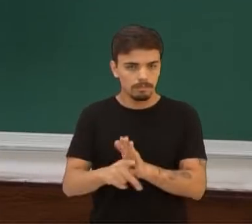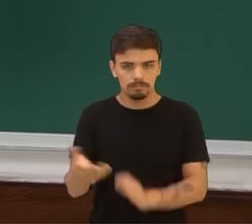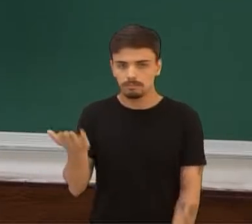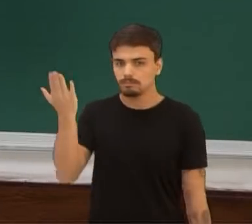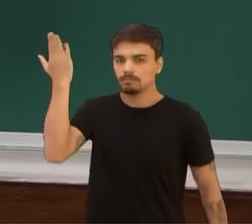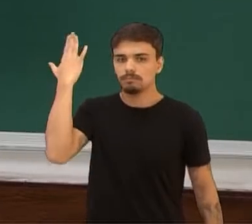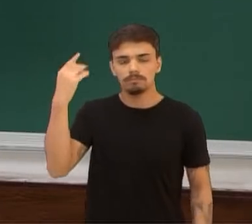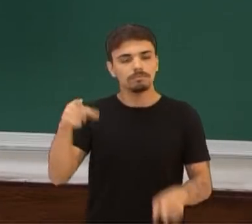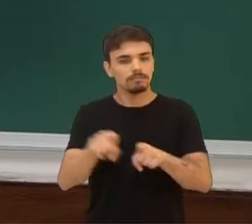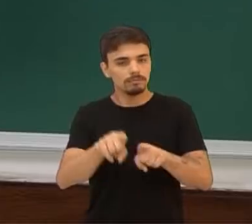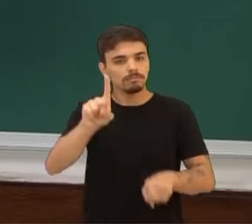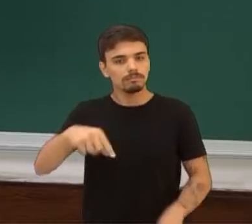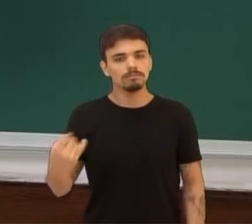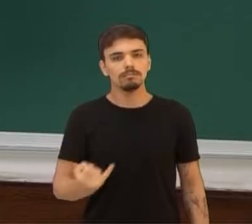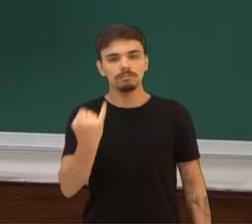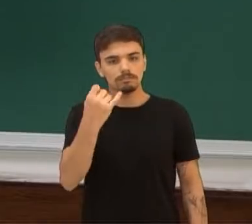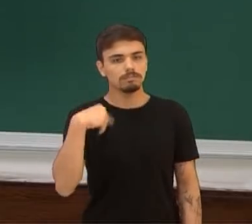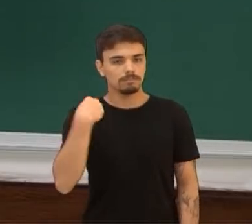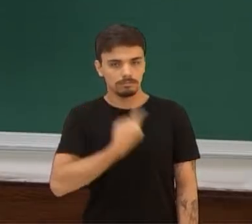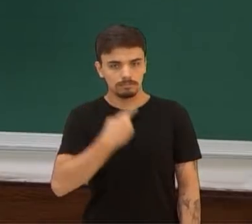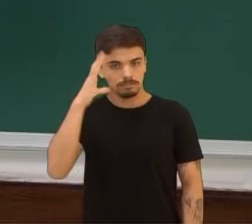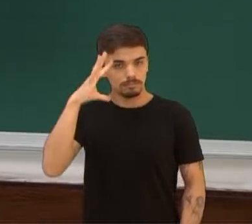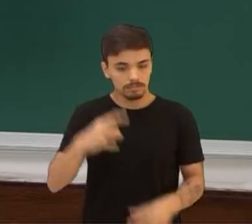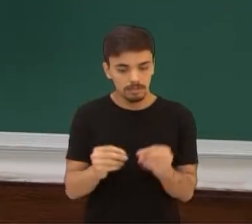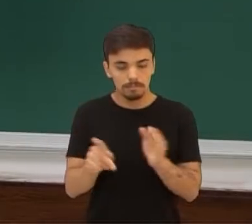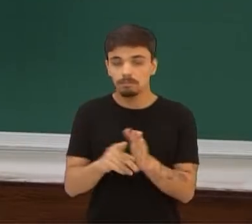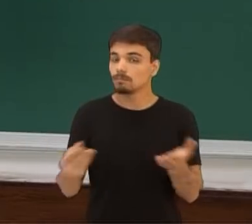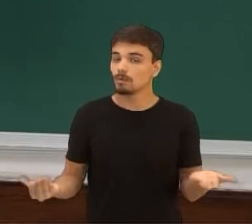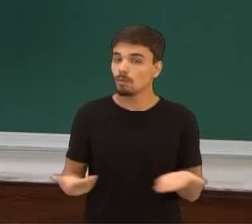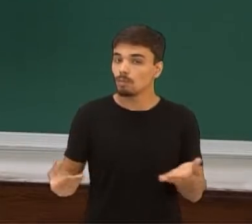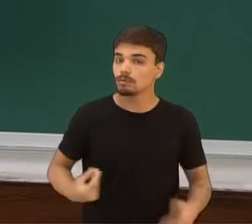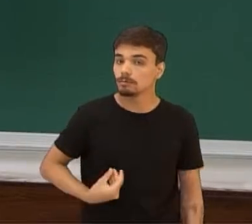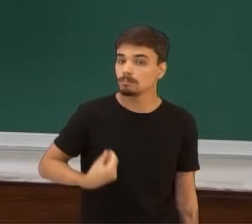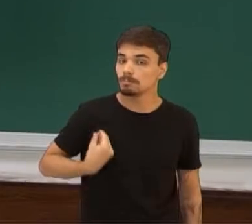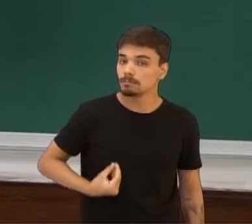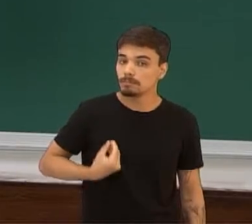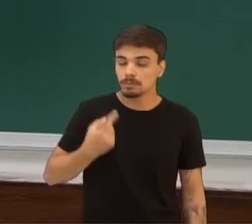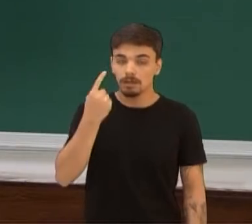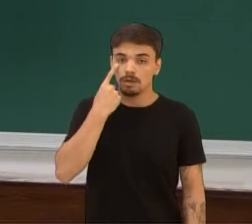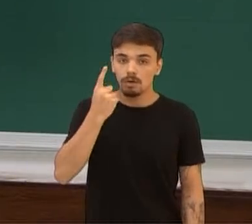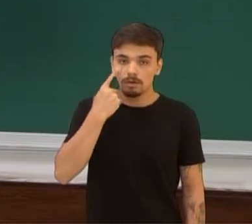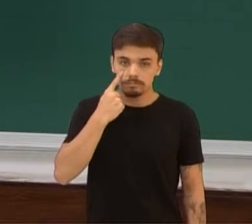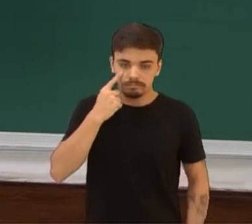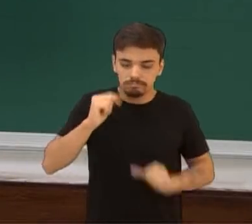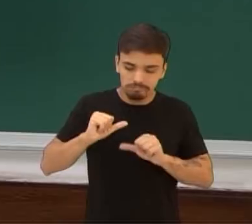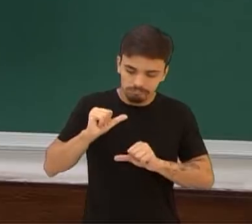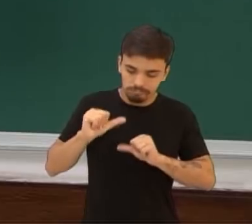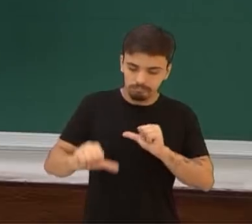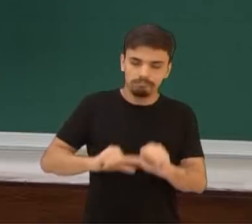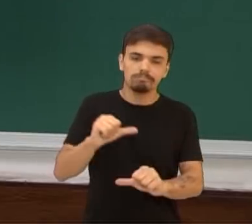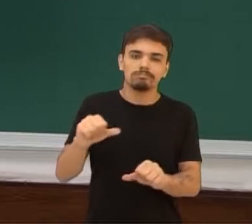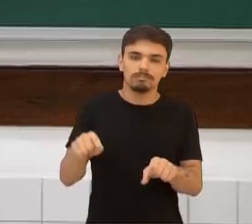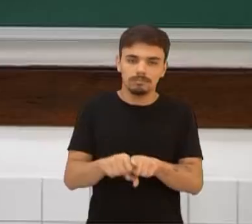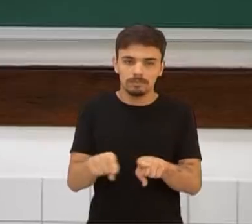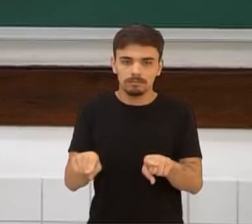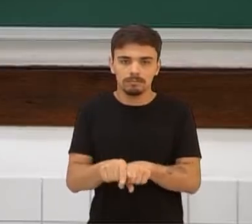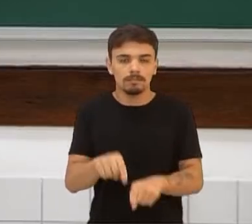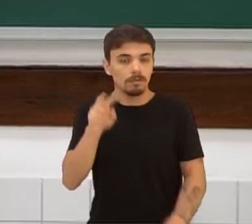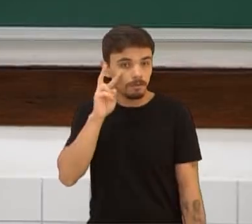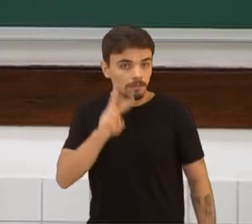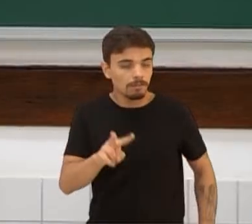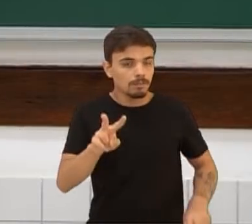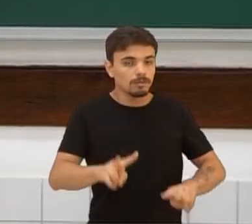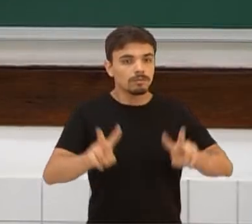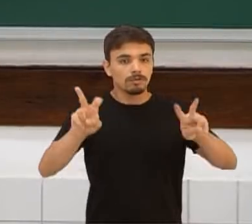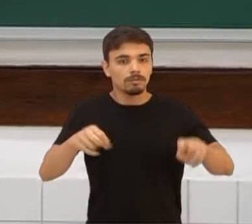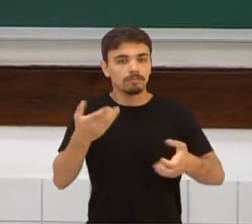ela é importante para a gente entender o nosso presente e, olha só, transformar ele. Nós vimos também